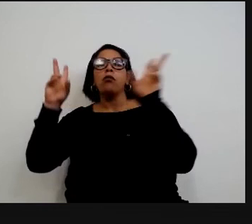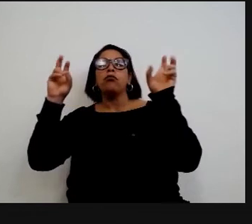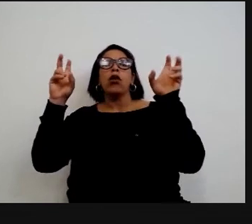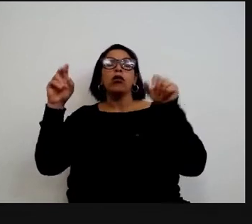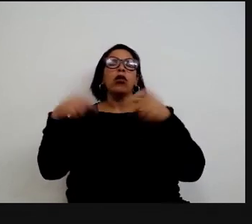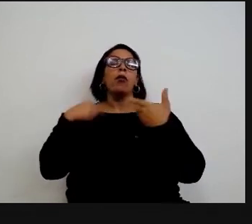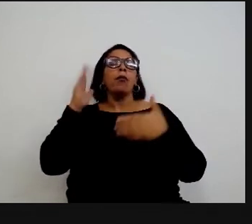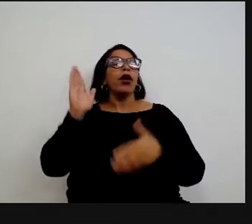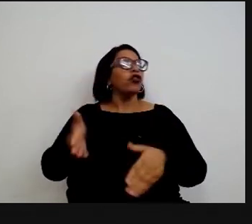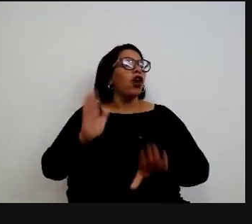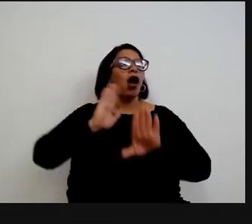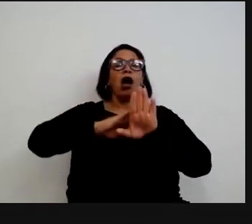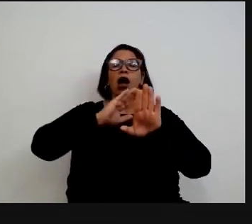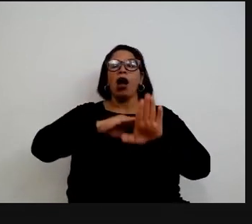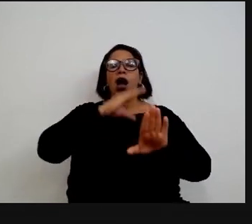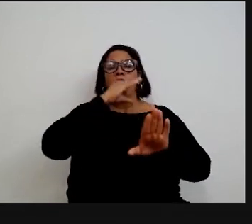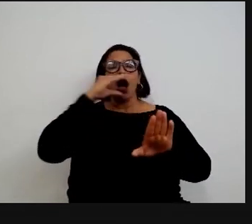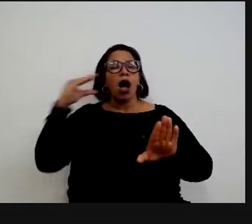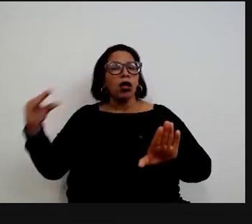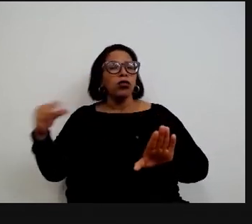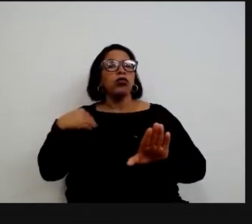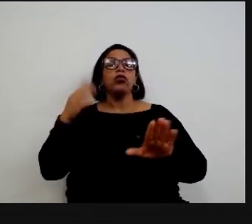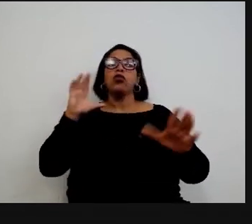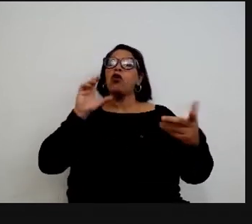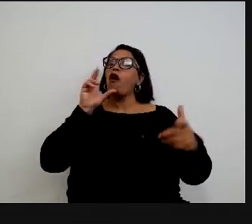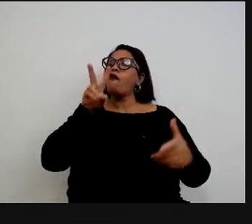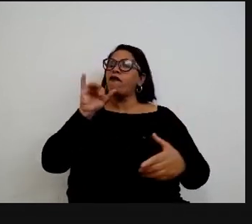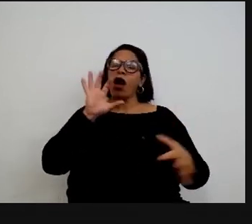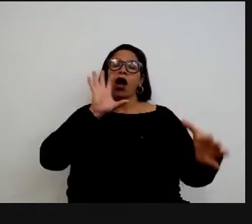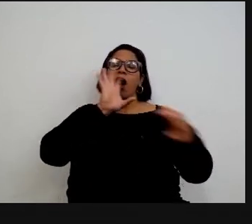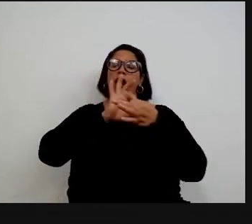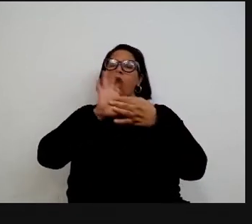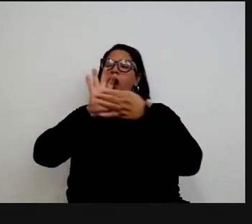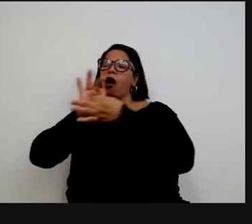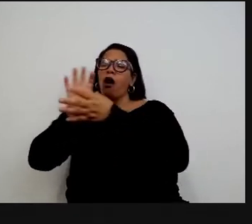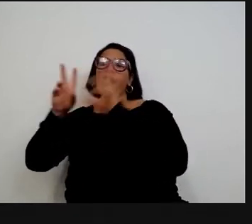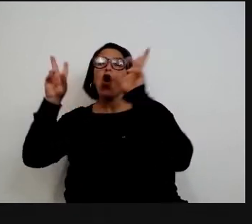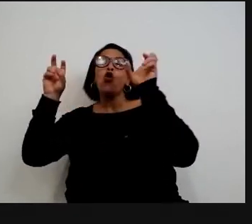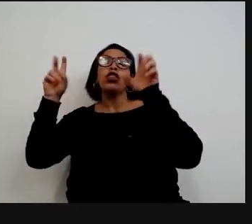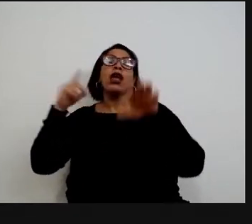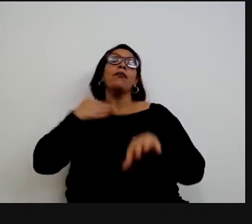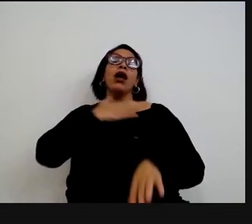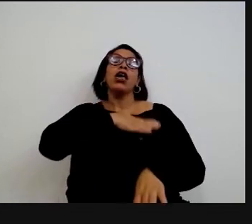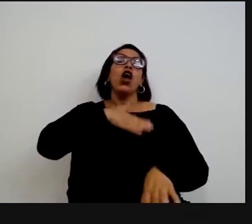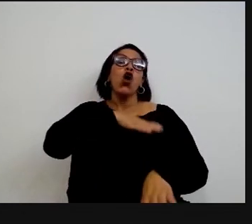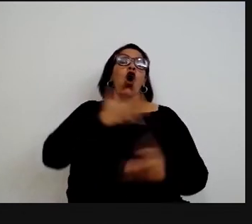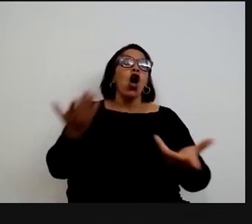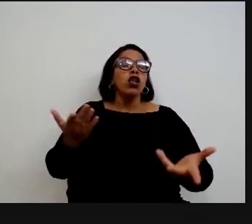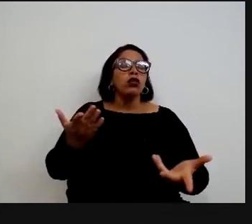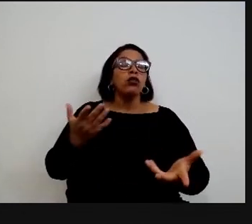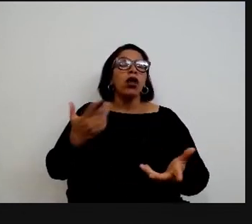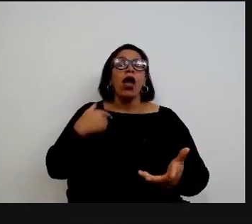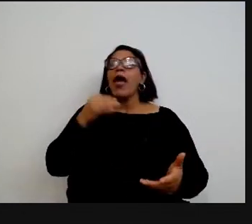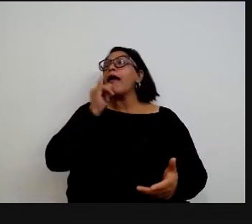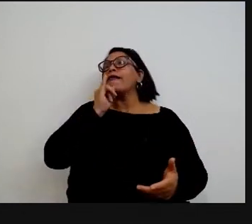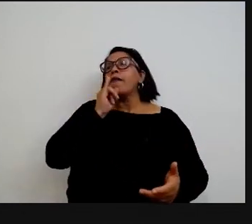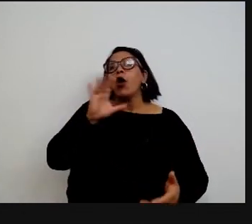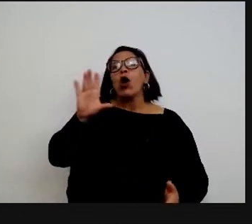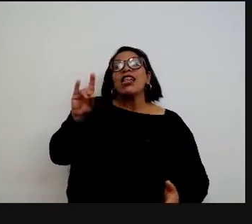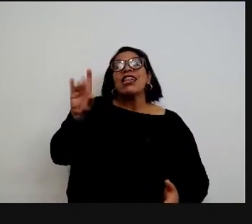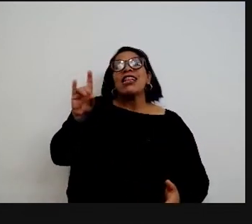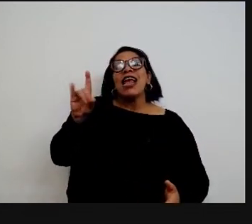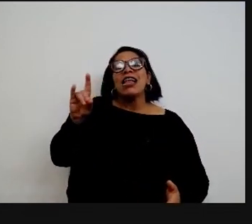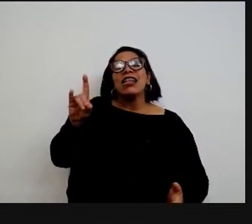como adulto que somos, né? Que cada um vai se conectar. Eu quero agora entender de ciência de dados, porque